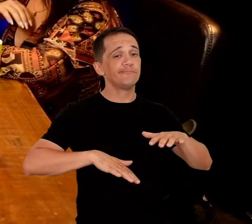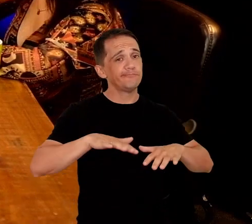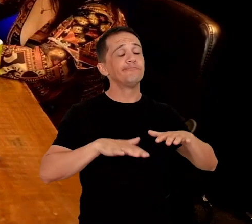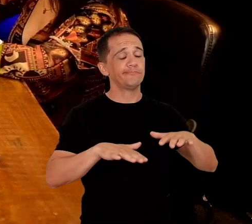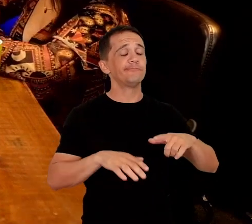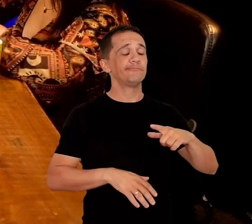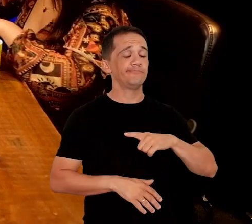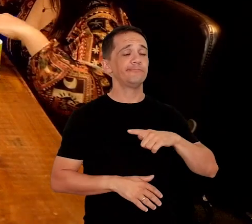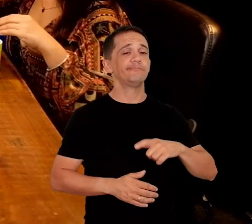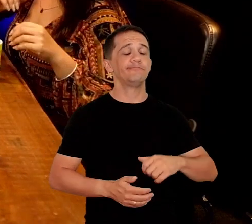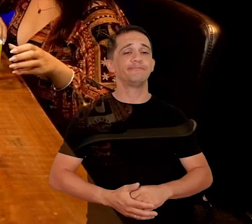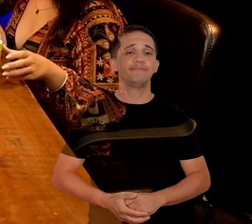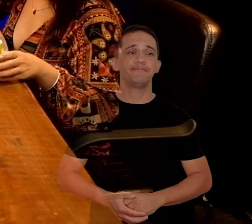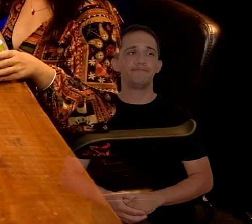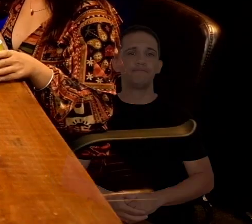Conforme eu estava vendo...